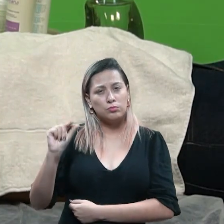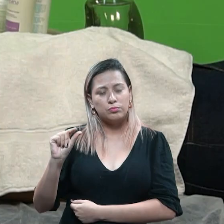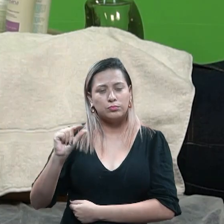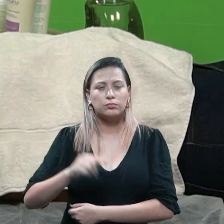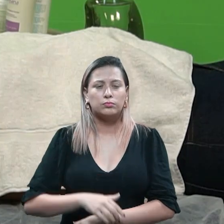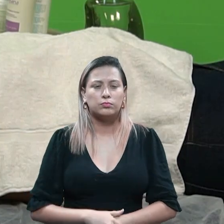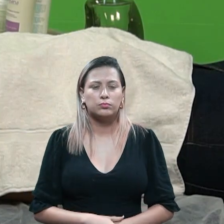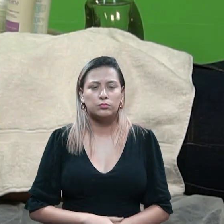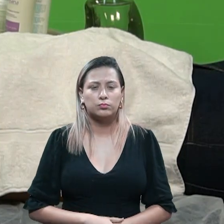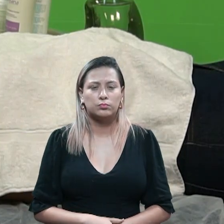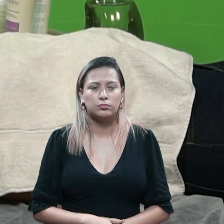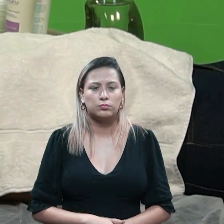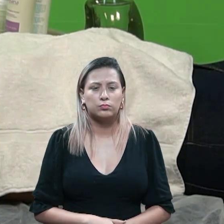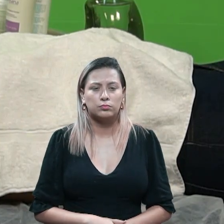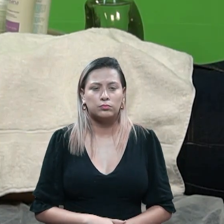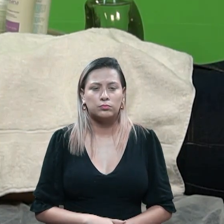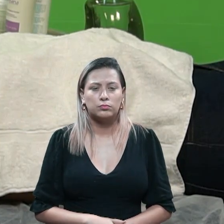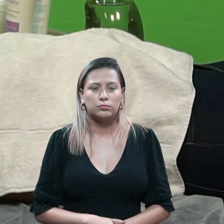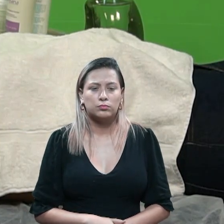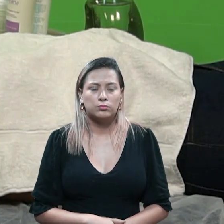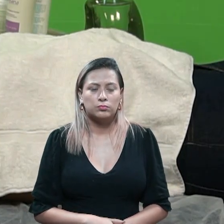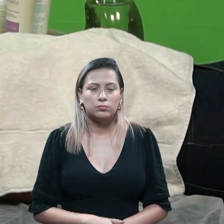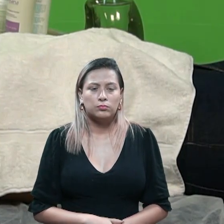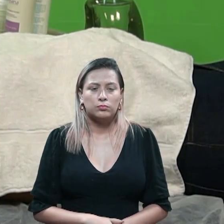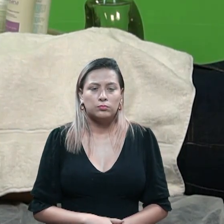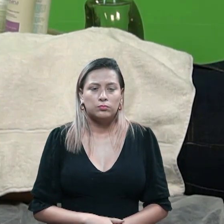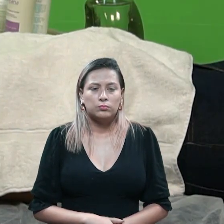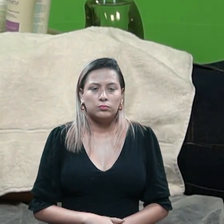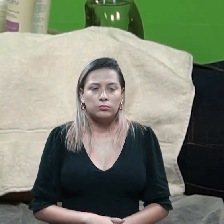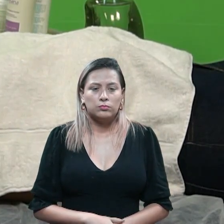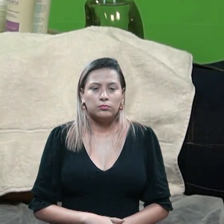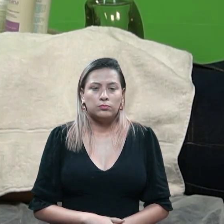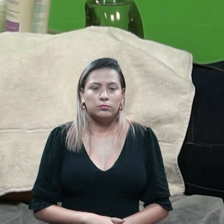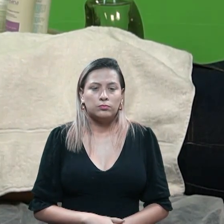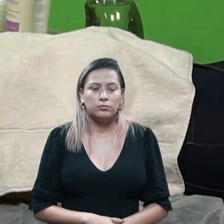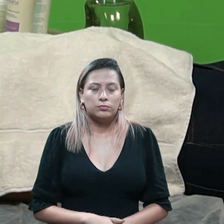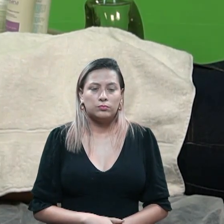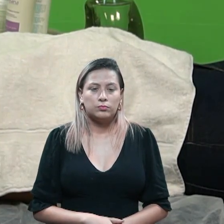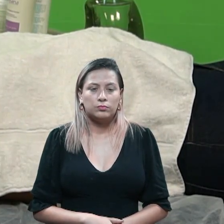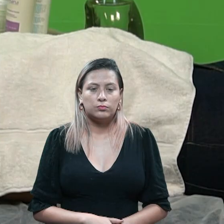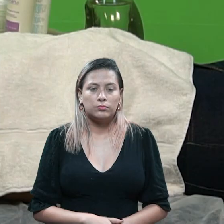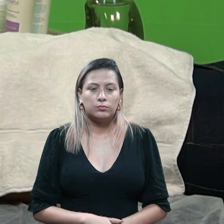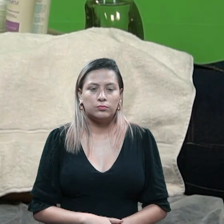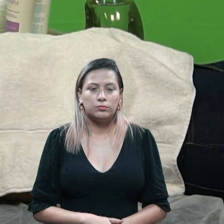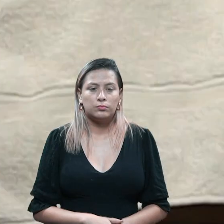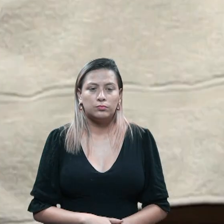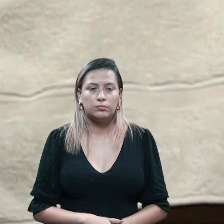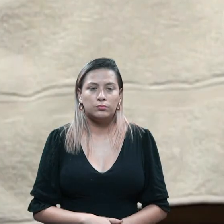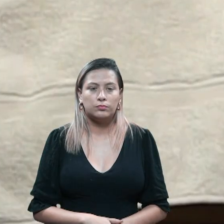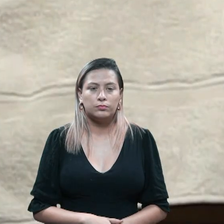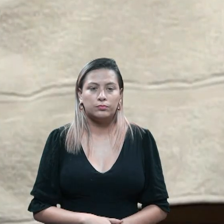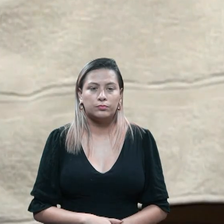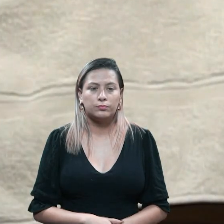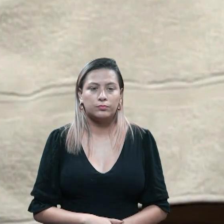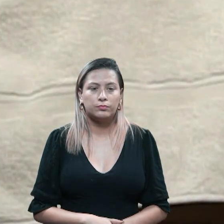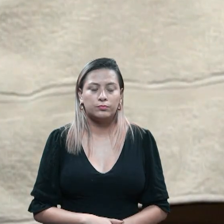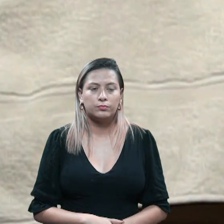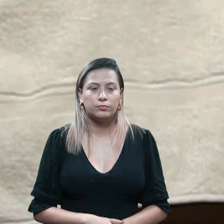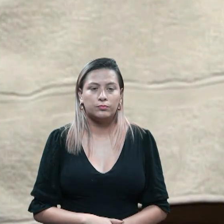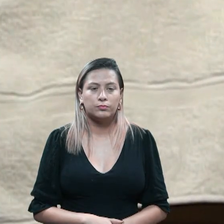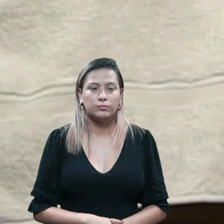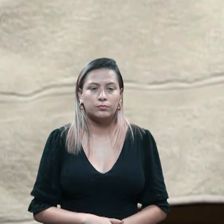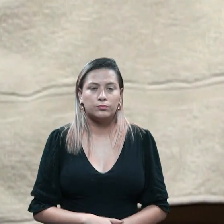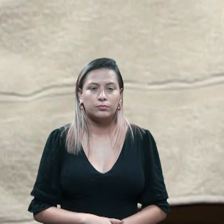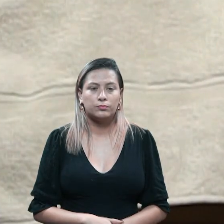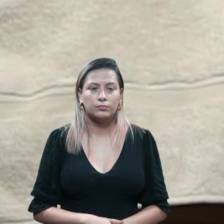ter uma camada generosa, mas não precisa ser uma colher de sopa no rosto. Eu não vou mais pegar no rosto